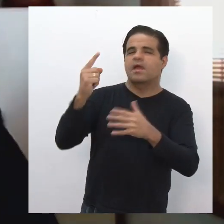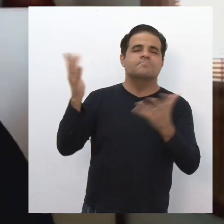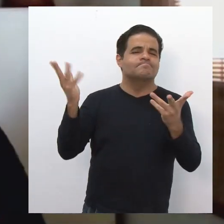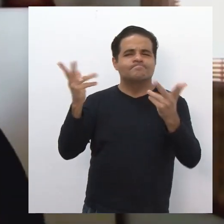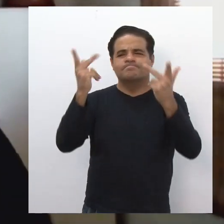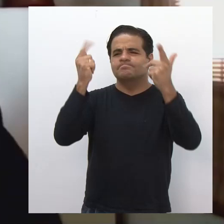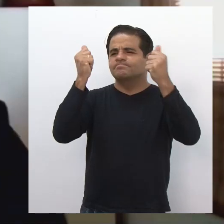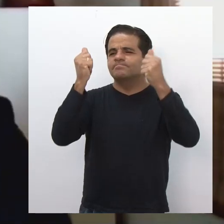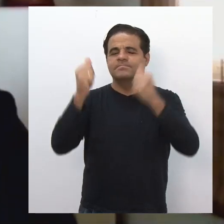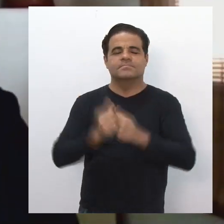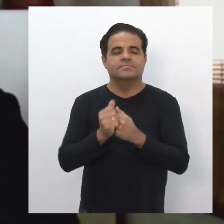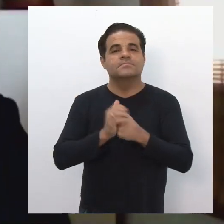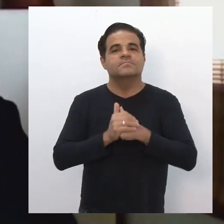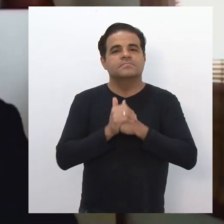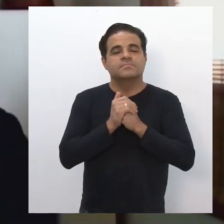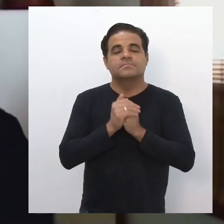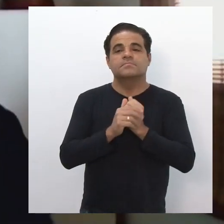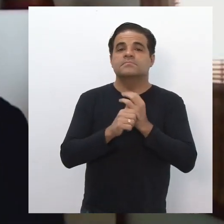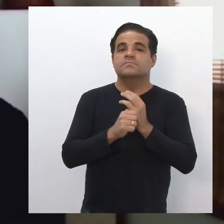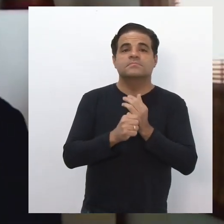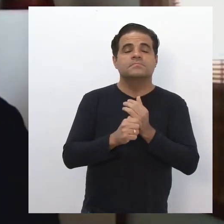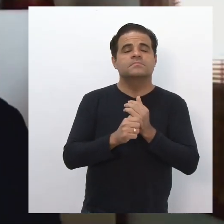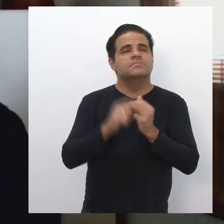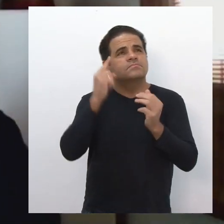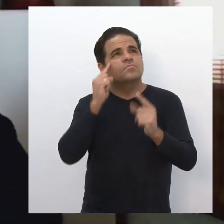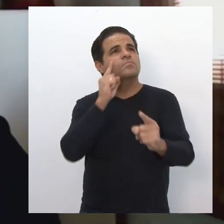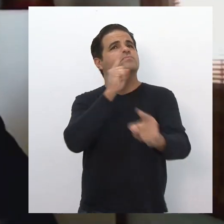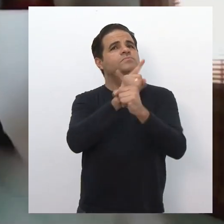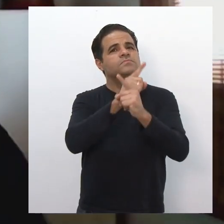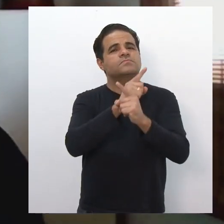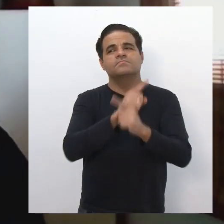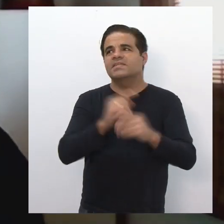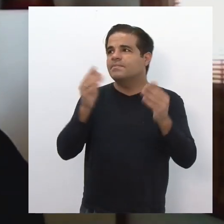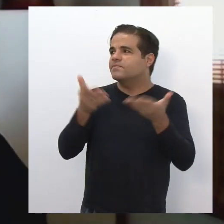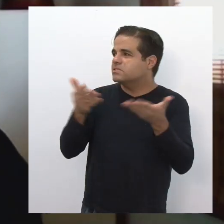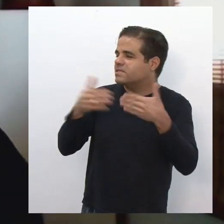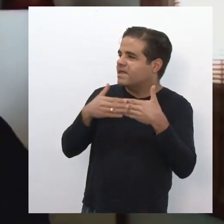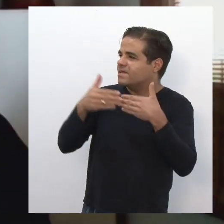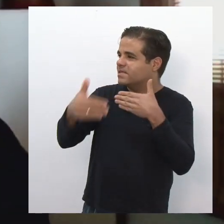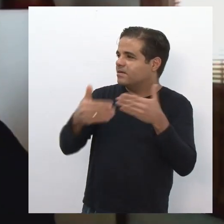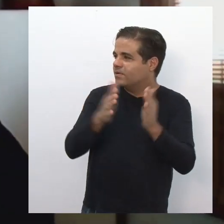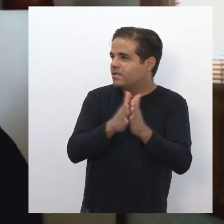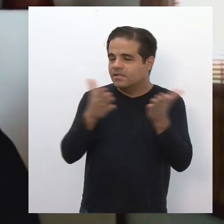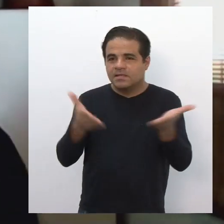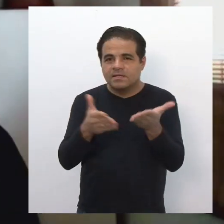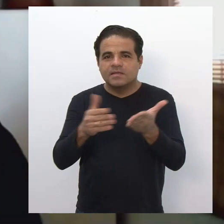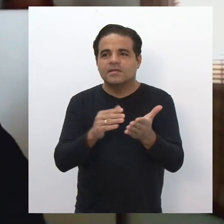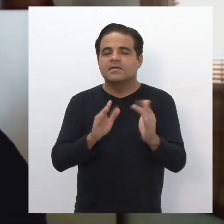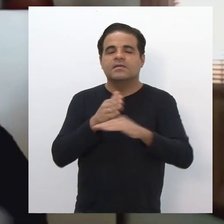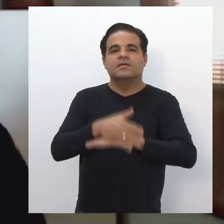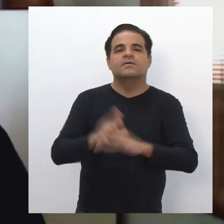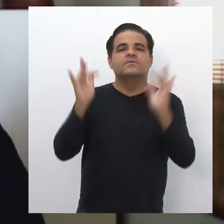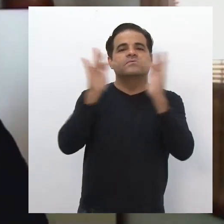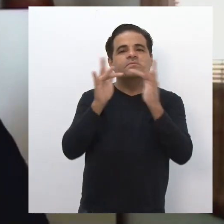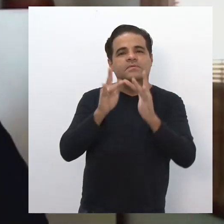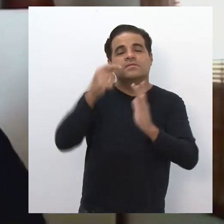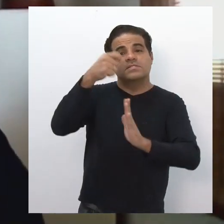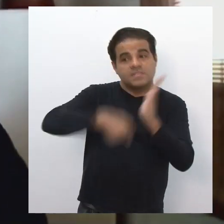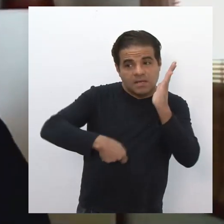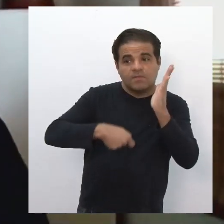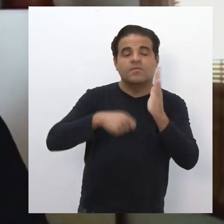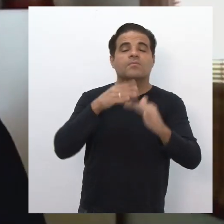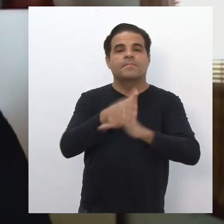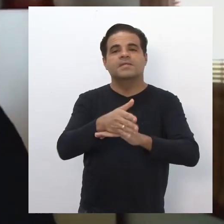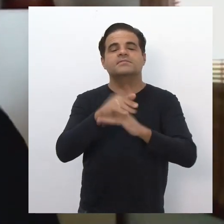fantástica. E quando descobrimos isso, imediatamente o Carlos, que é da nossa equipe, entrou em contato e se inscreveu para participar